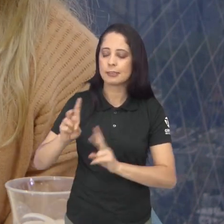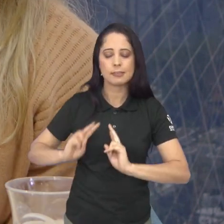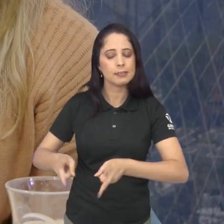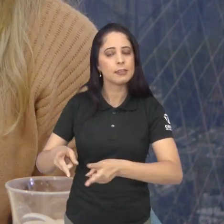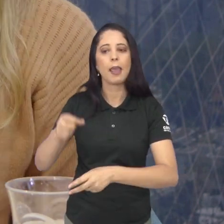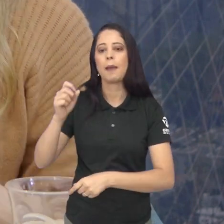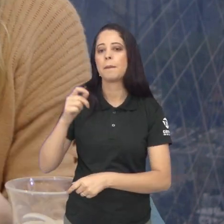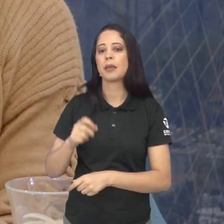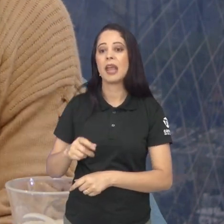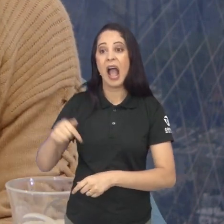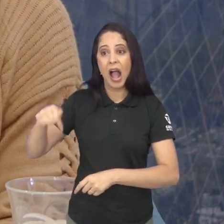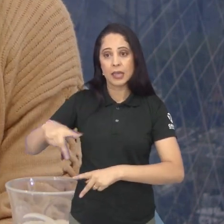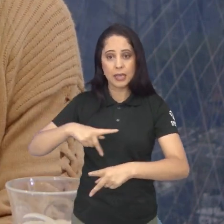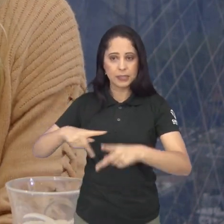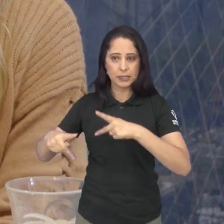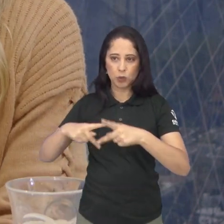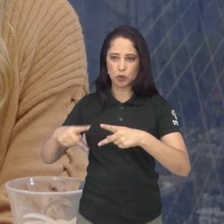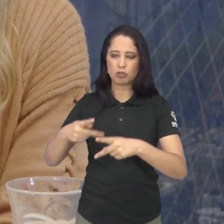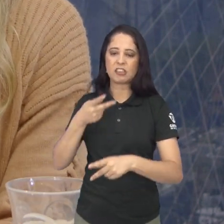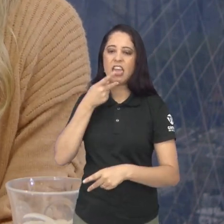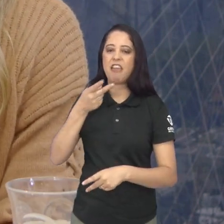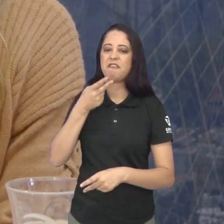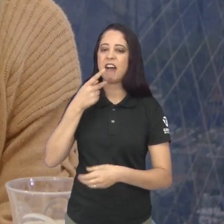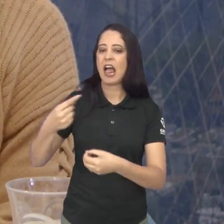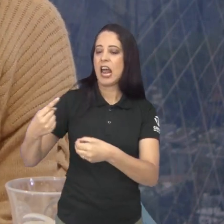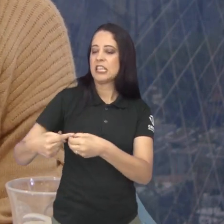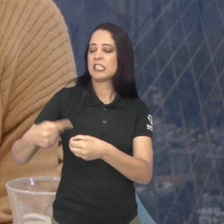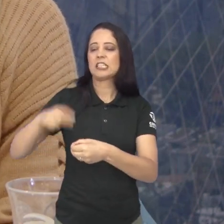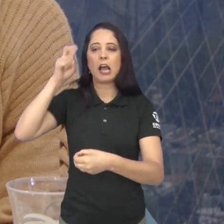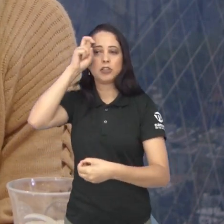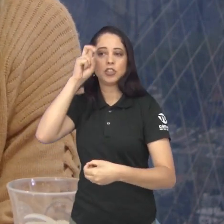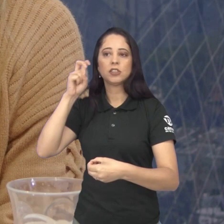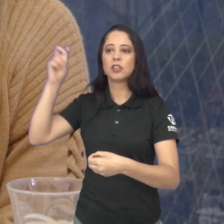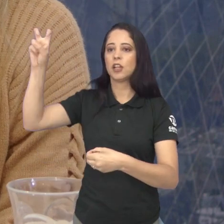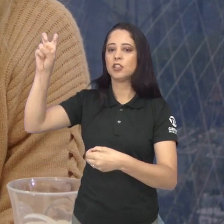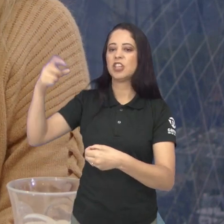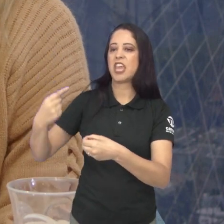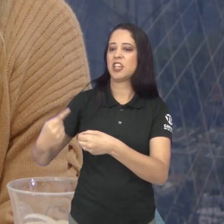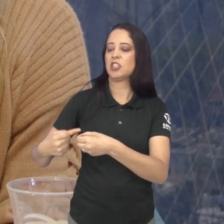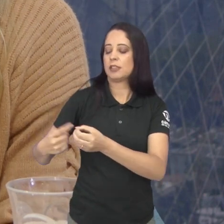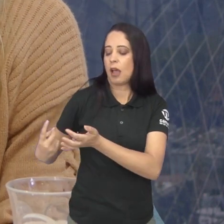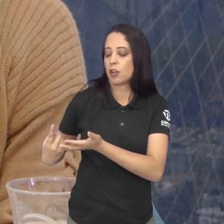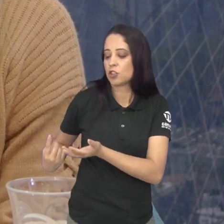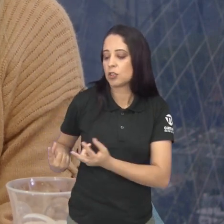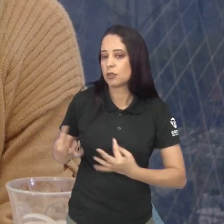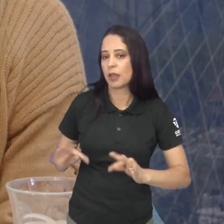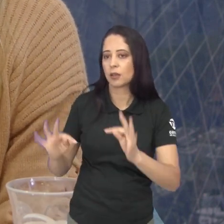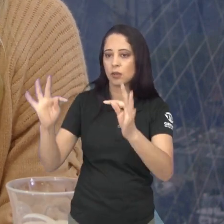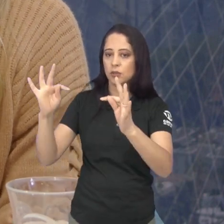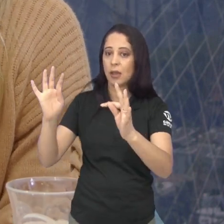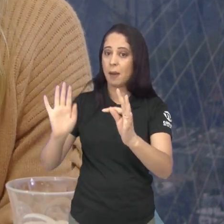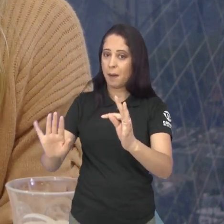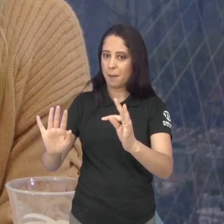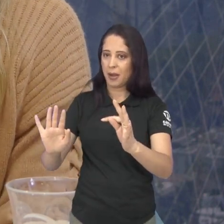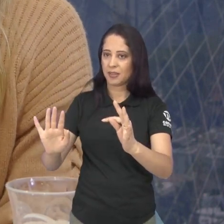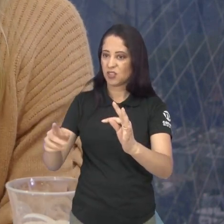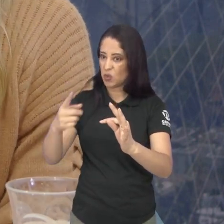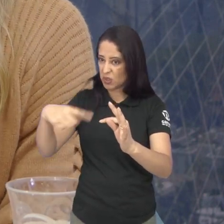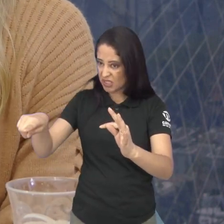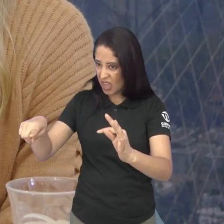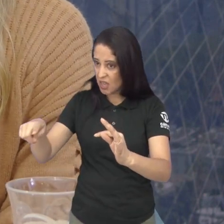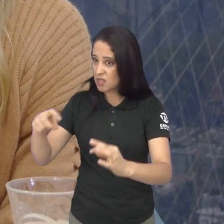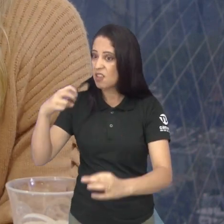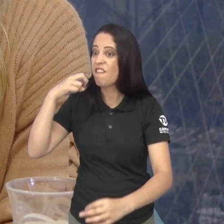de São José. São José se vangloria de ser a cidade inteligente, a cidade da tecnologia. Mas eu brinco, eu falo assim, vocês